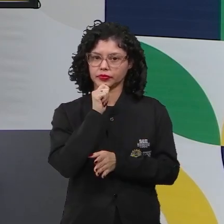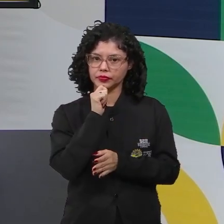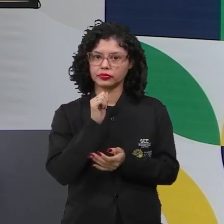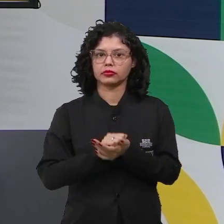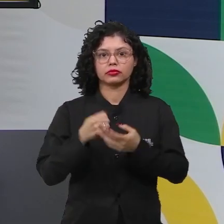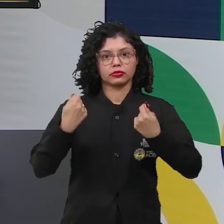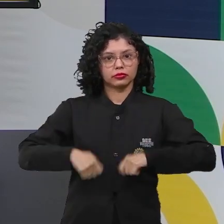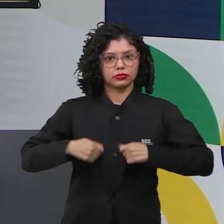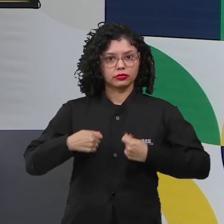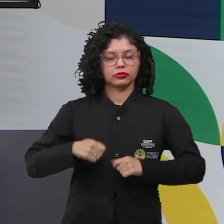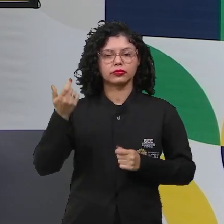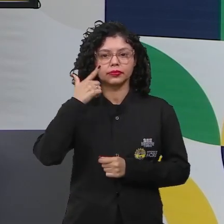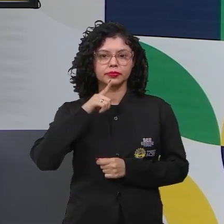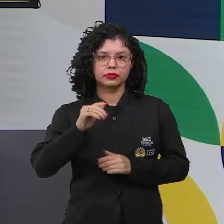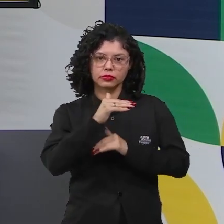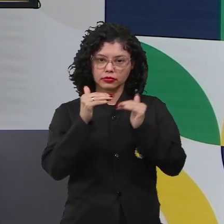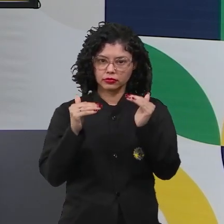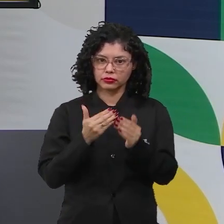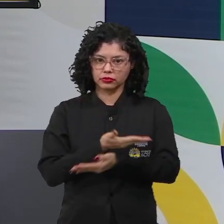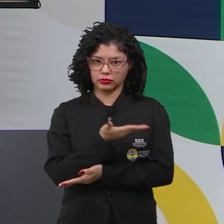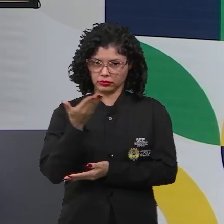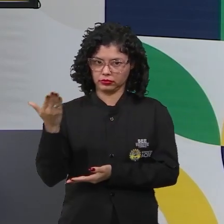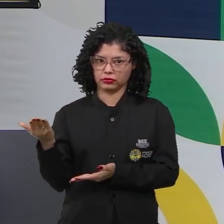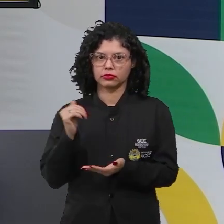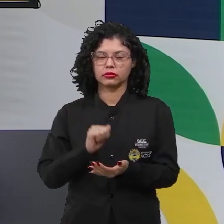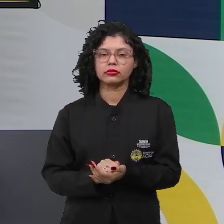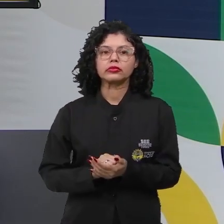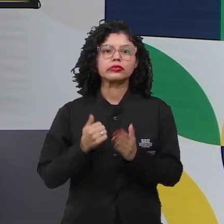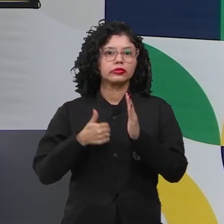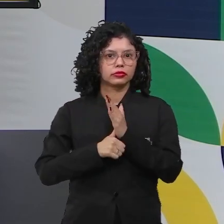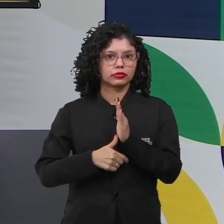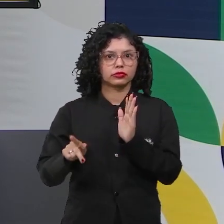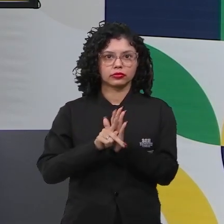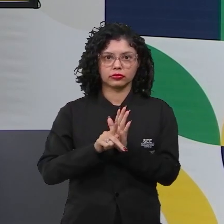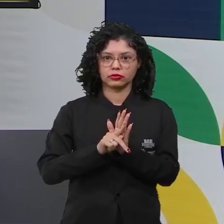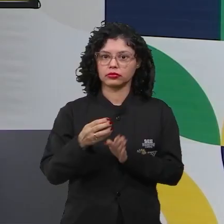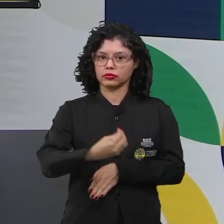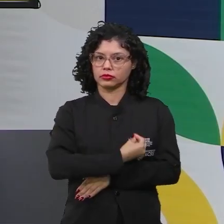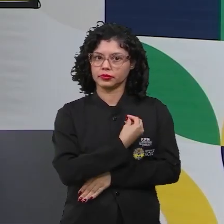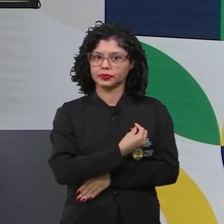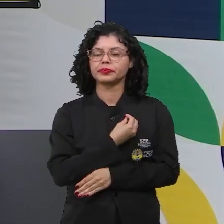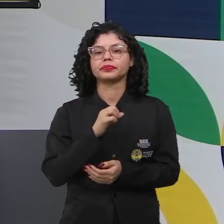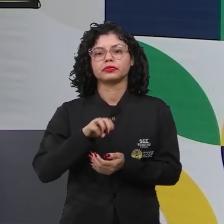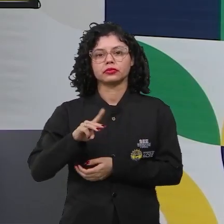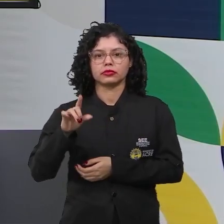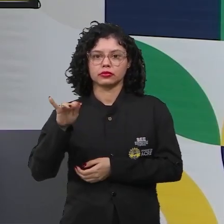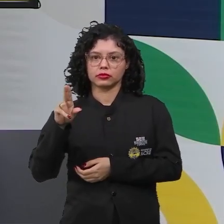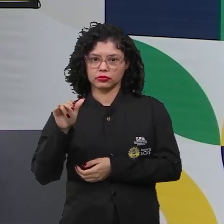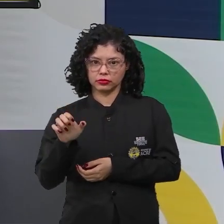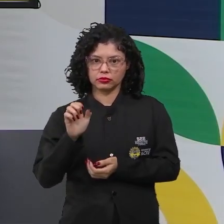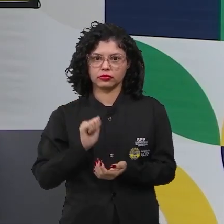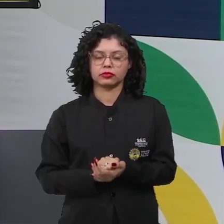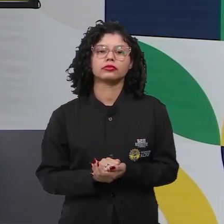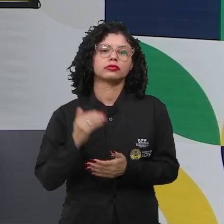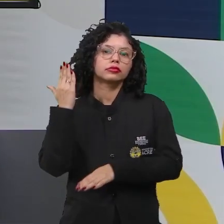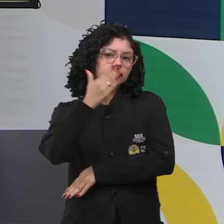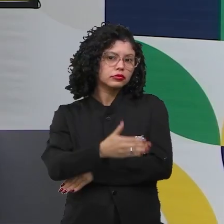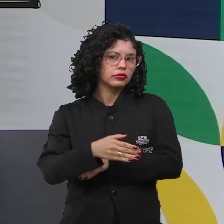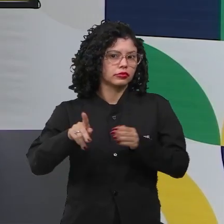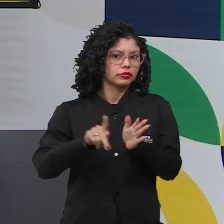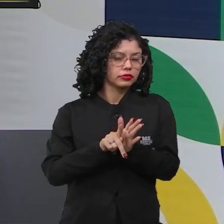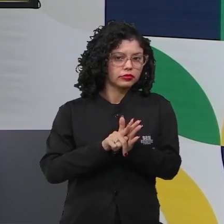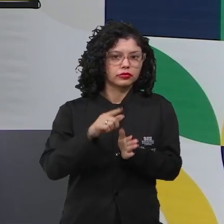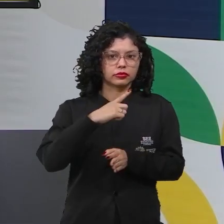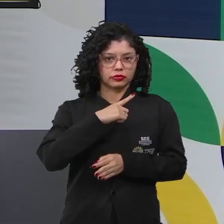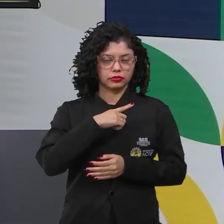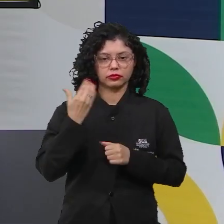ela precisa ser garantida a todos, porque é da identidade daquela vivência, daquela modalidade. Então, é nesse direcionamento que a gente